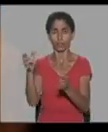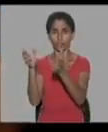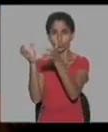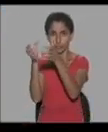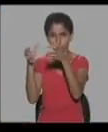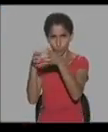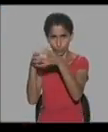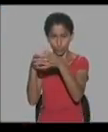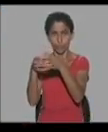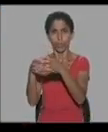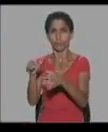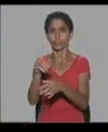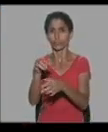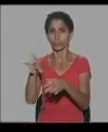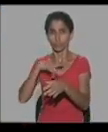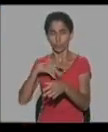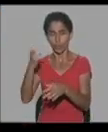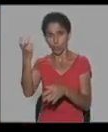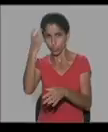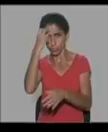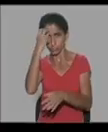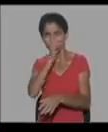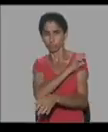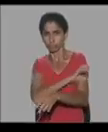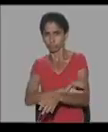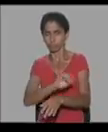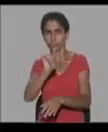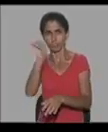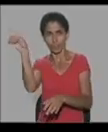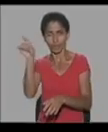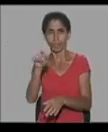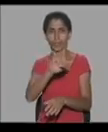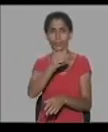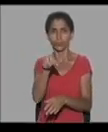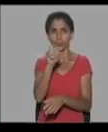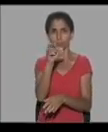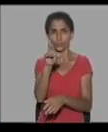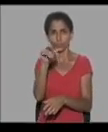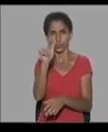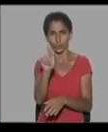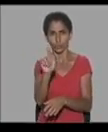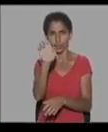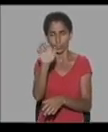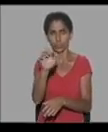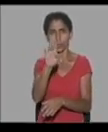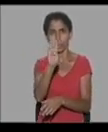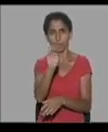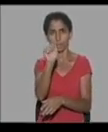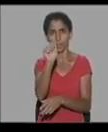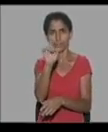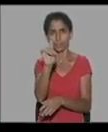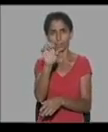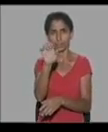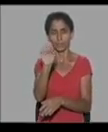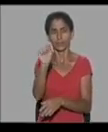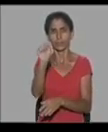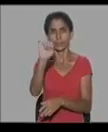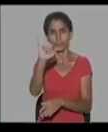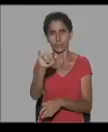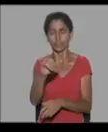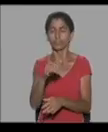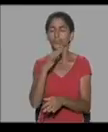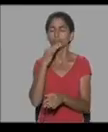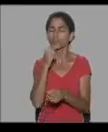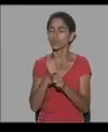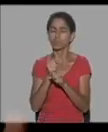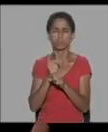num barraco, né? Que era quem morava lá era o Jorge Badesi, que é um tremendo artista, um dos maiores artistas que eu